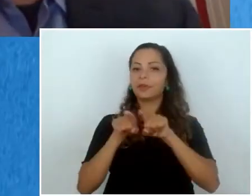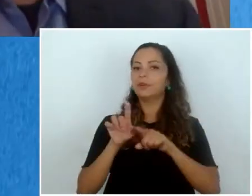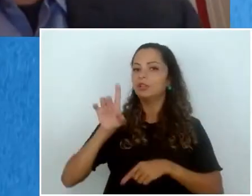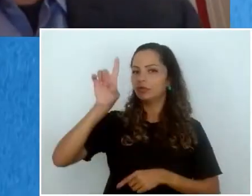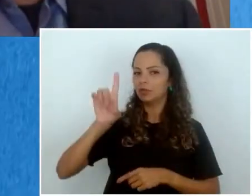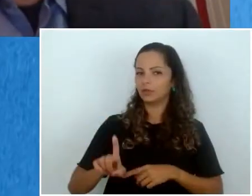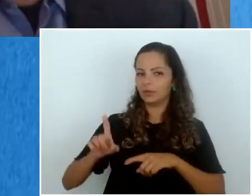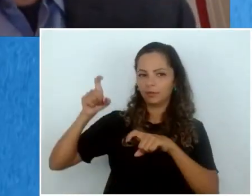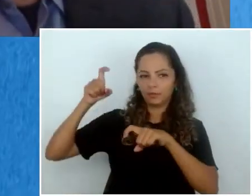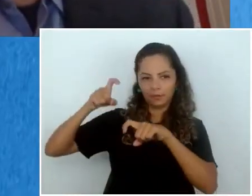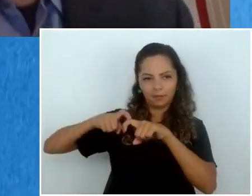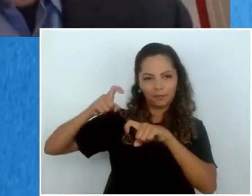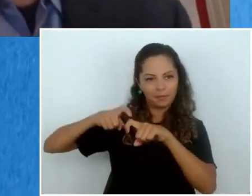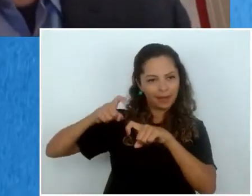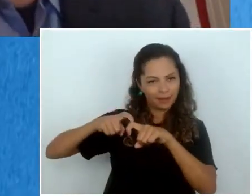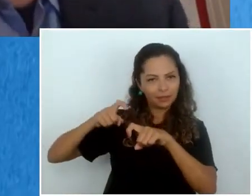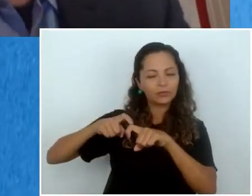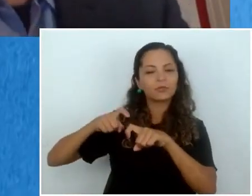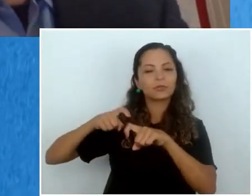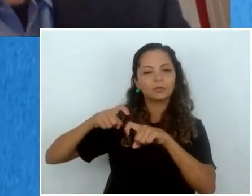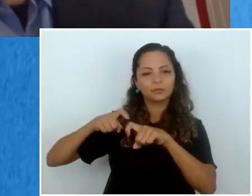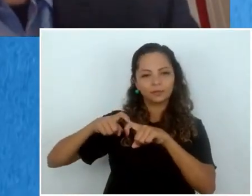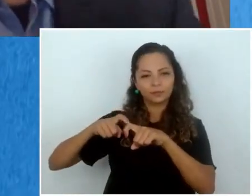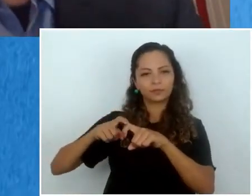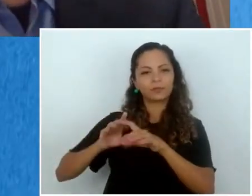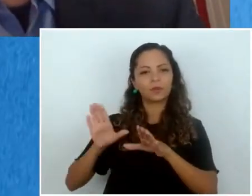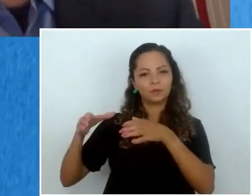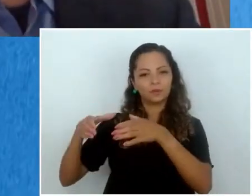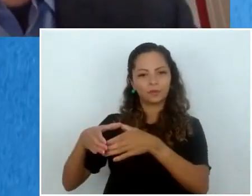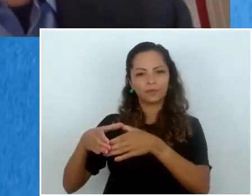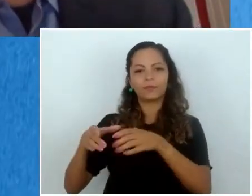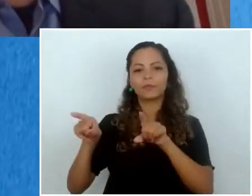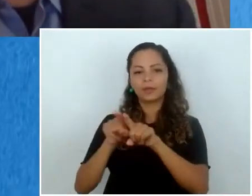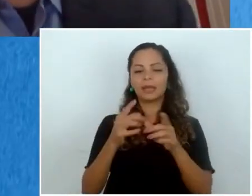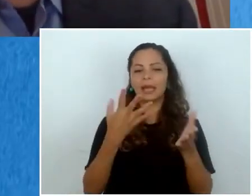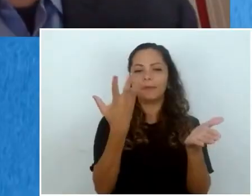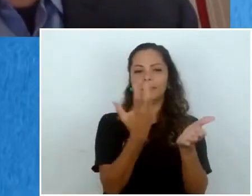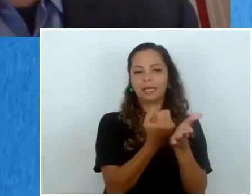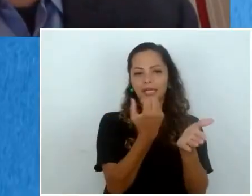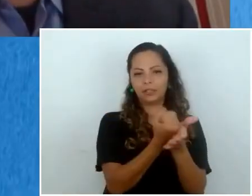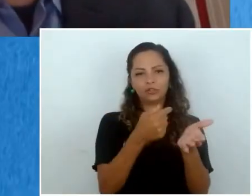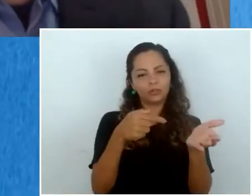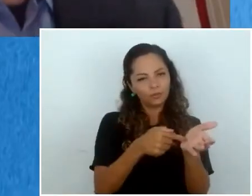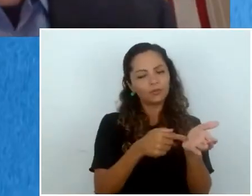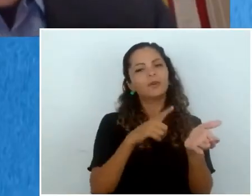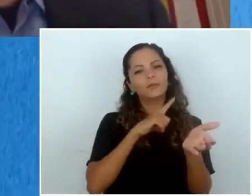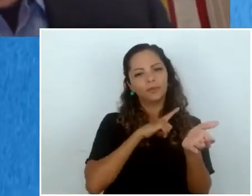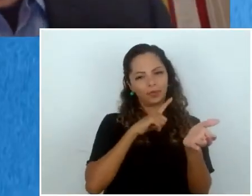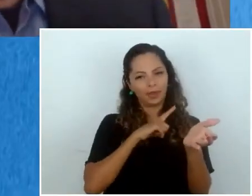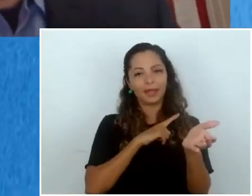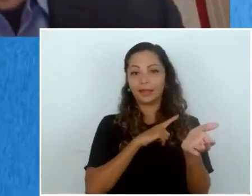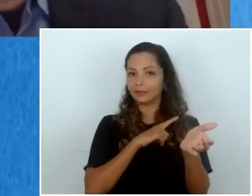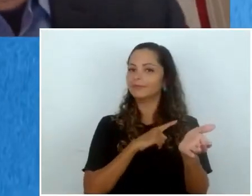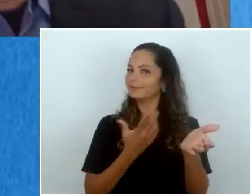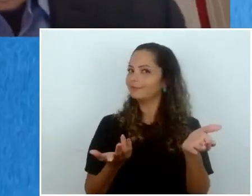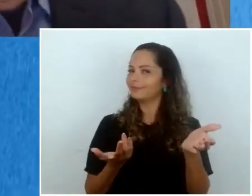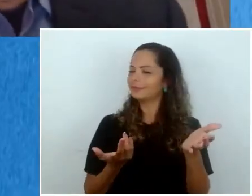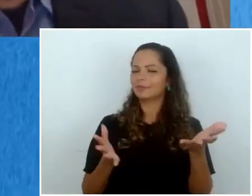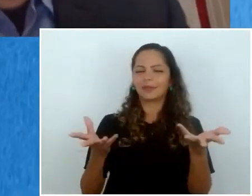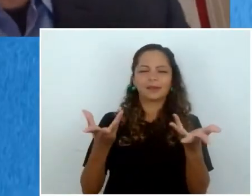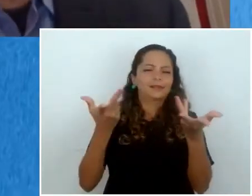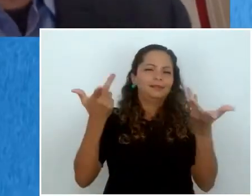Biotech Company, e do aplicativo Theta Therapy. Gente, o negócio, o cara é fera. Doutor, que privilégio termos você